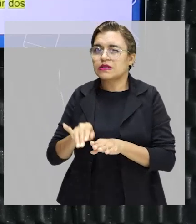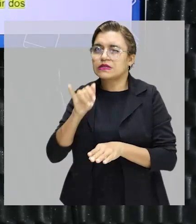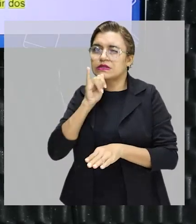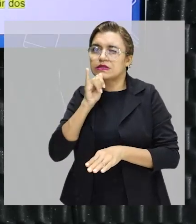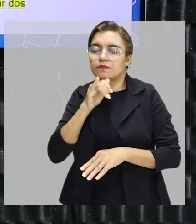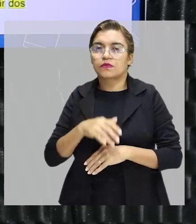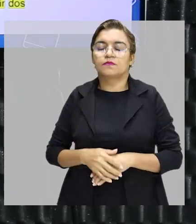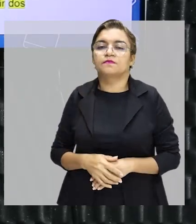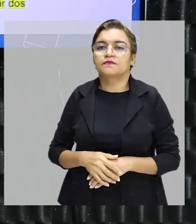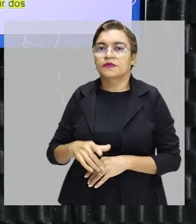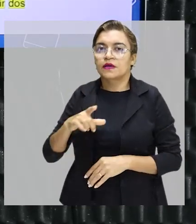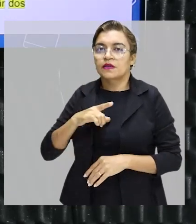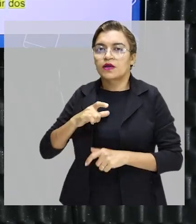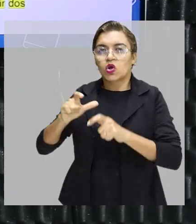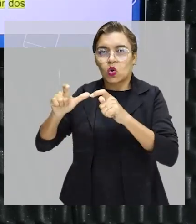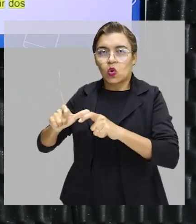ó,